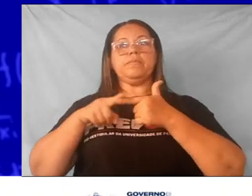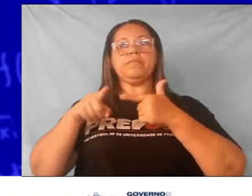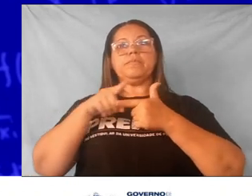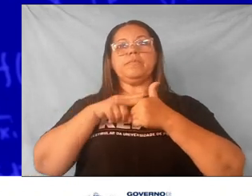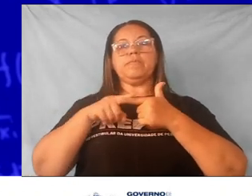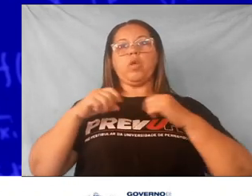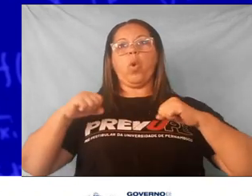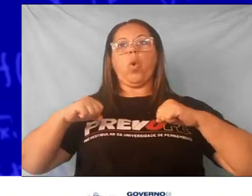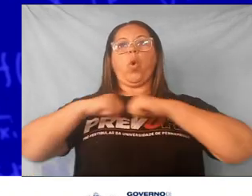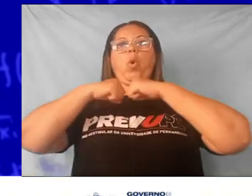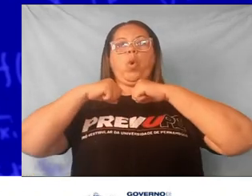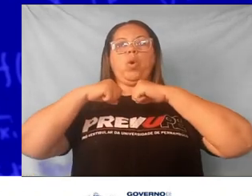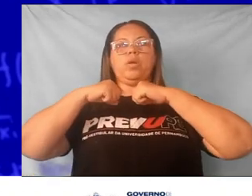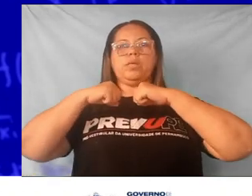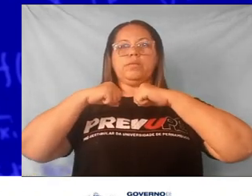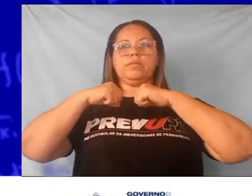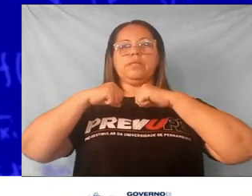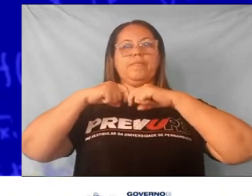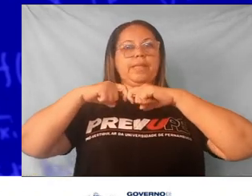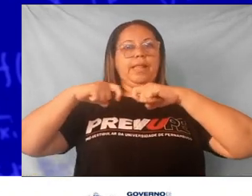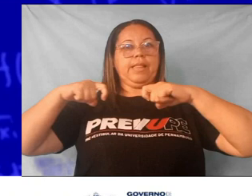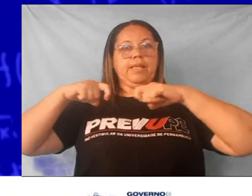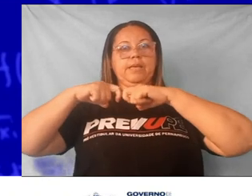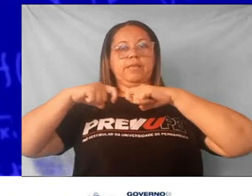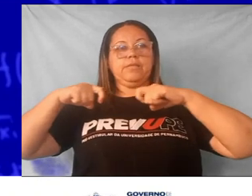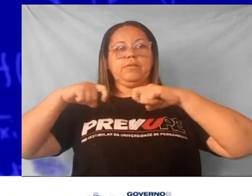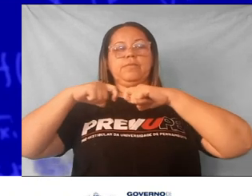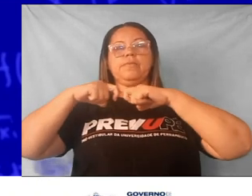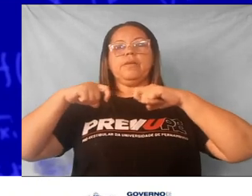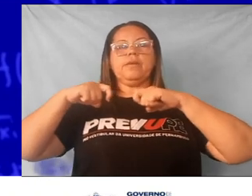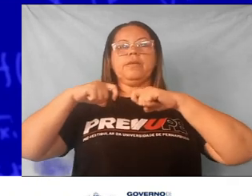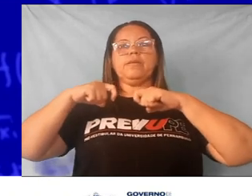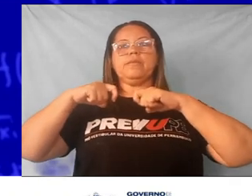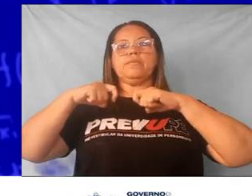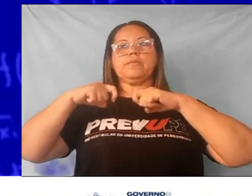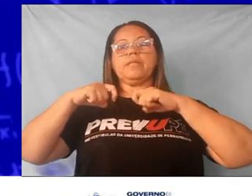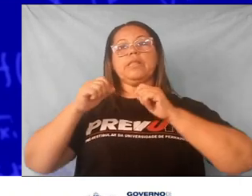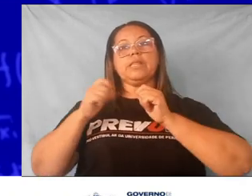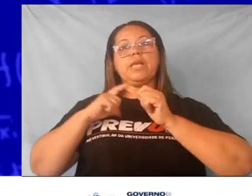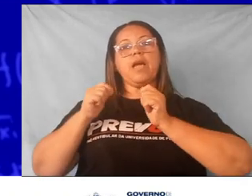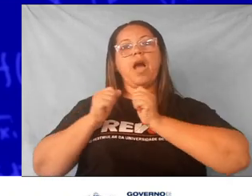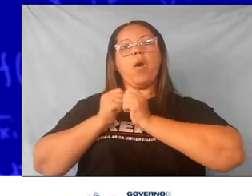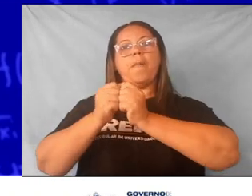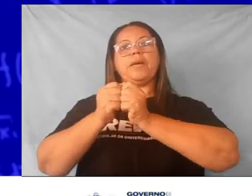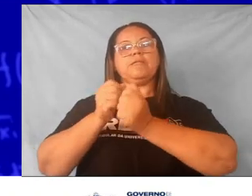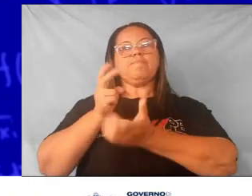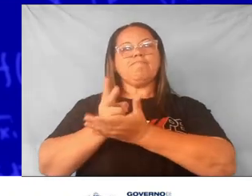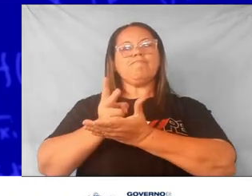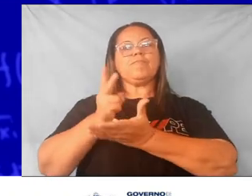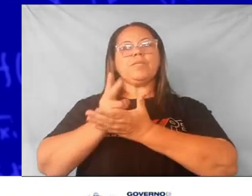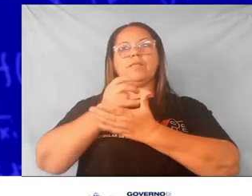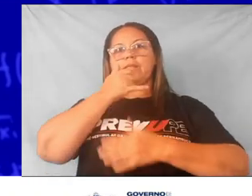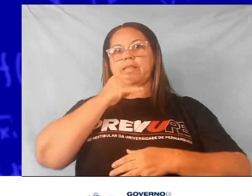um problema de colisão, ele é dito elástico quando ela é acompanhada da conservação da